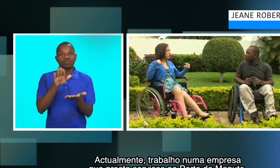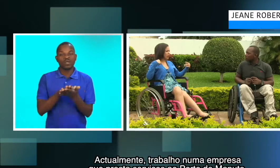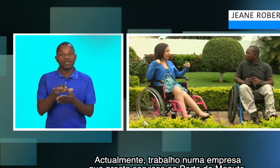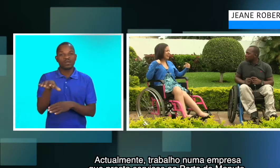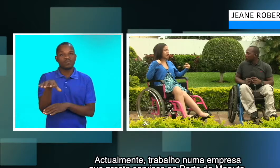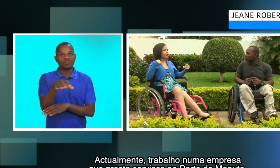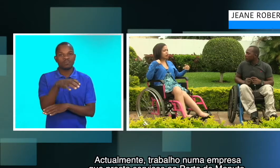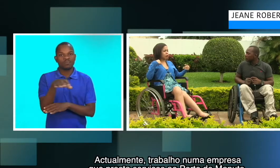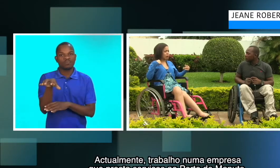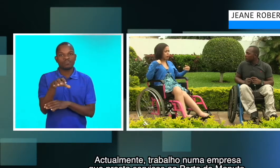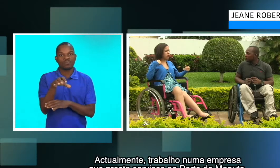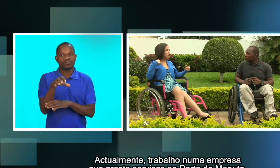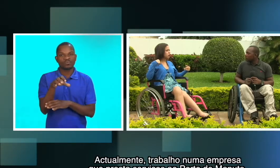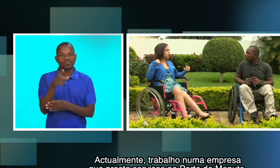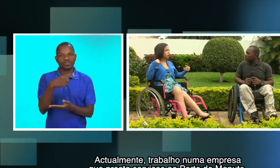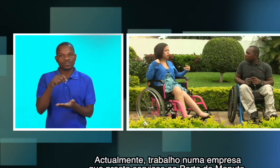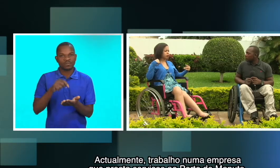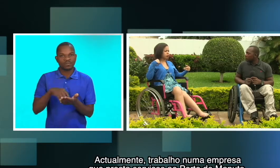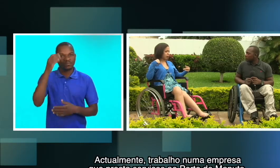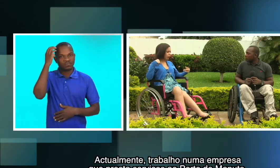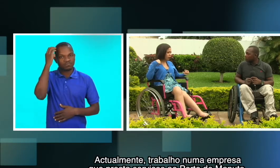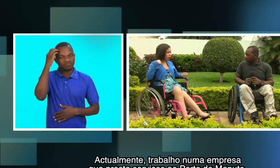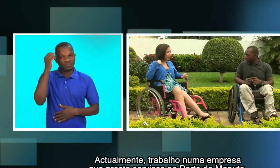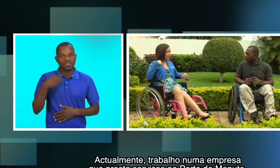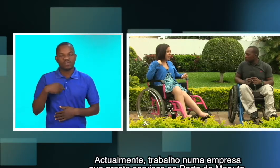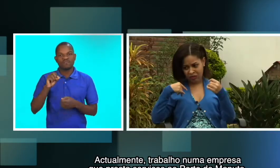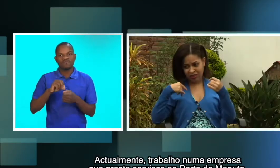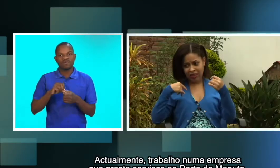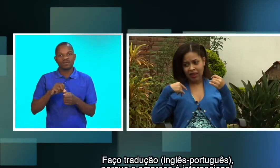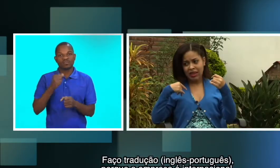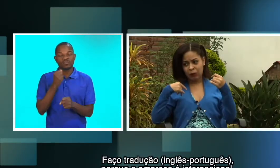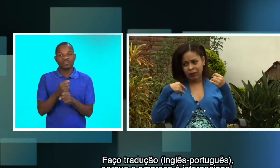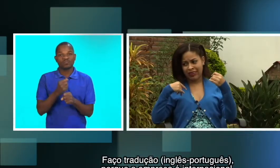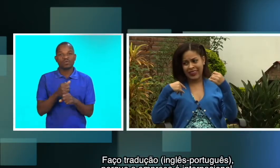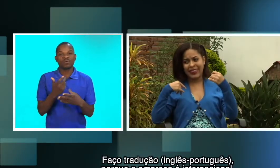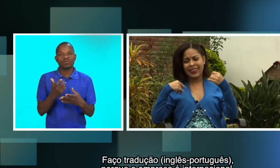fornece este é o porto o aborto